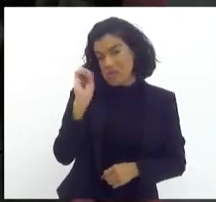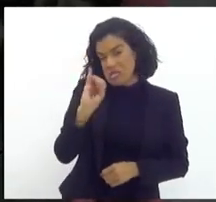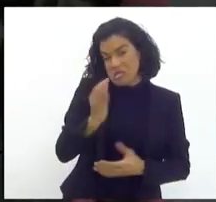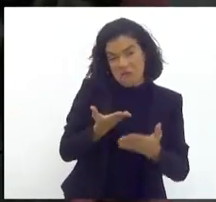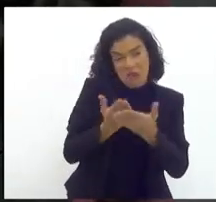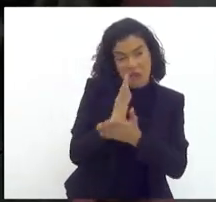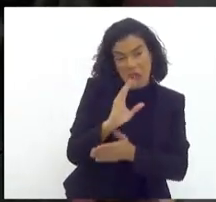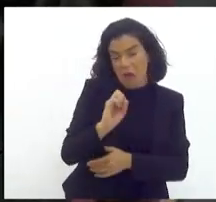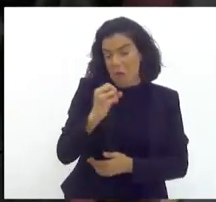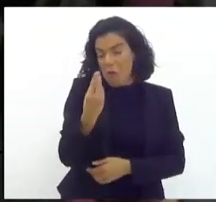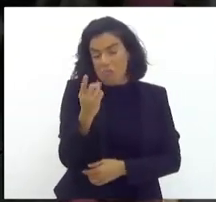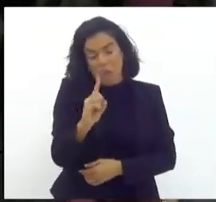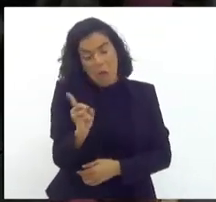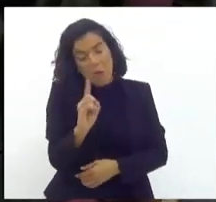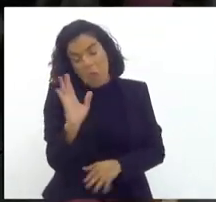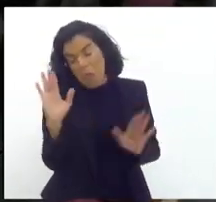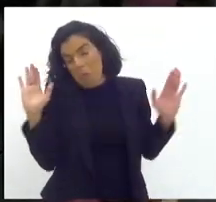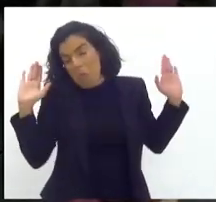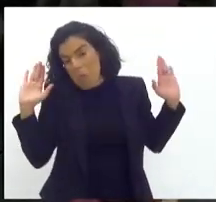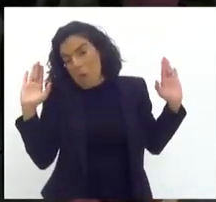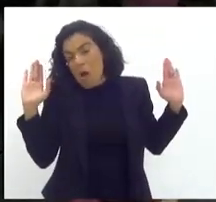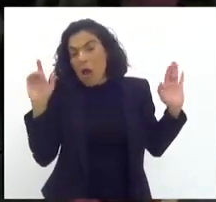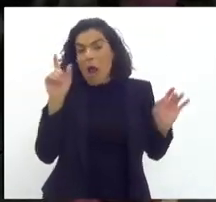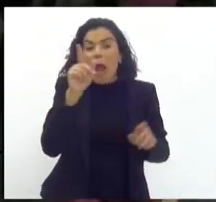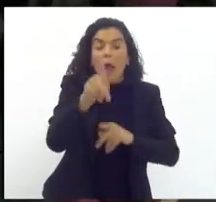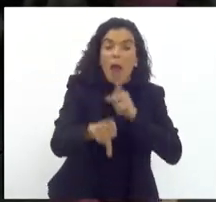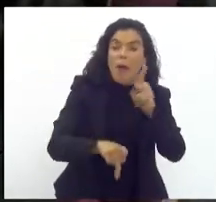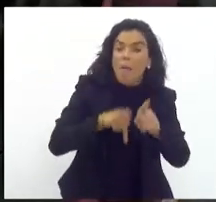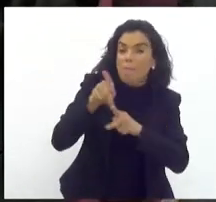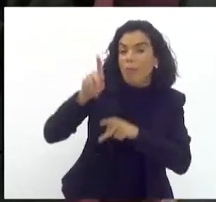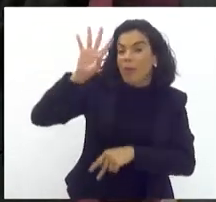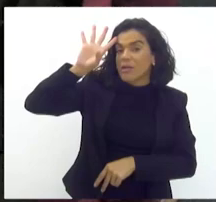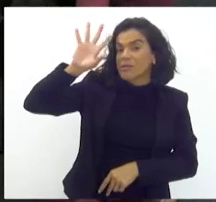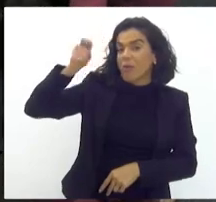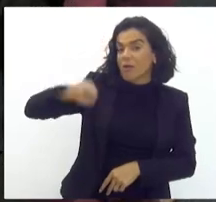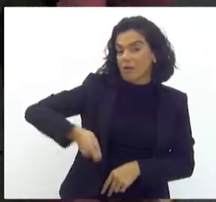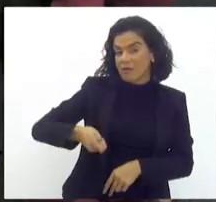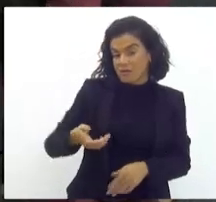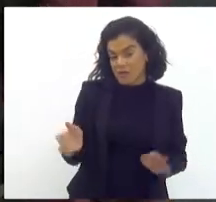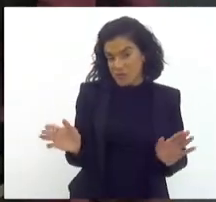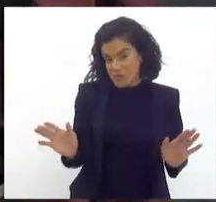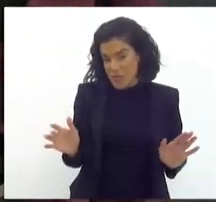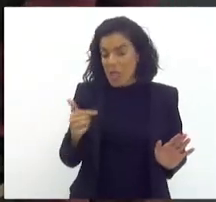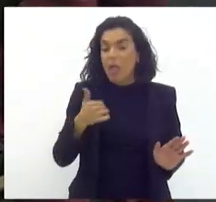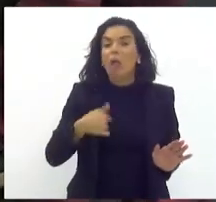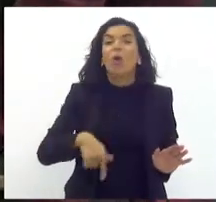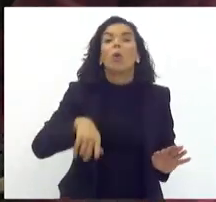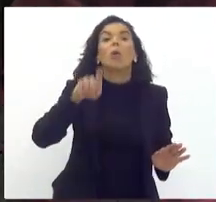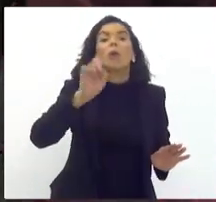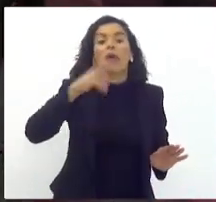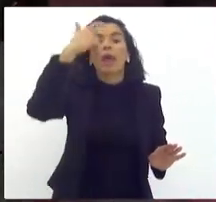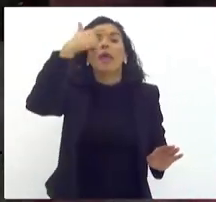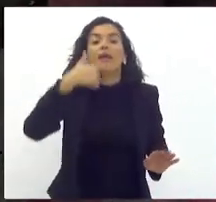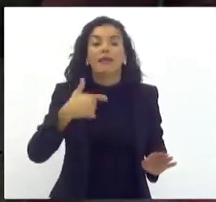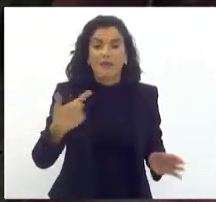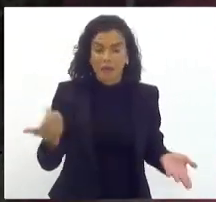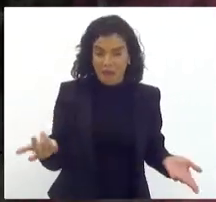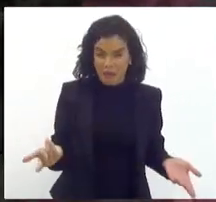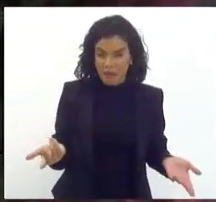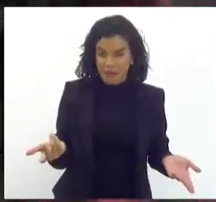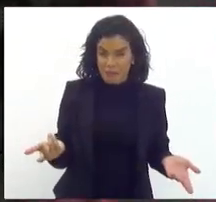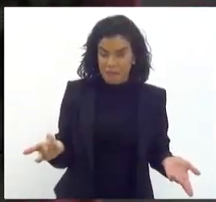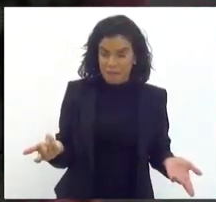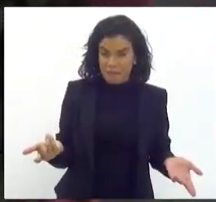vai ganhar ou não a eleição o eleitor vai decidir agora quem sou eu sou presidente para